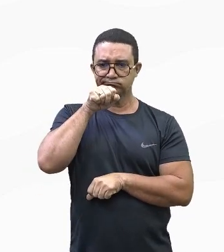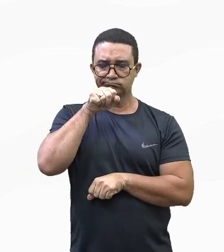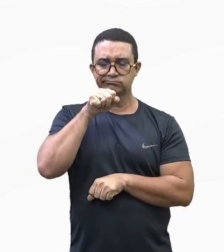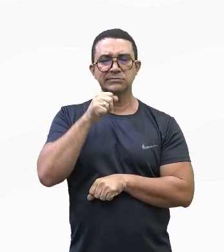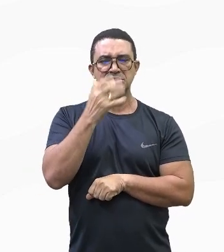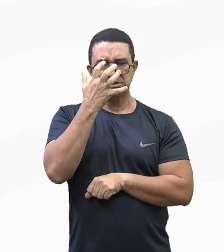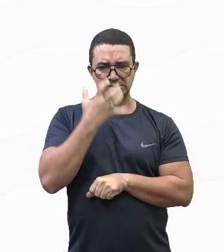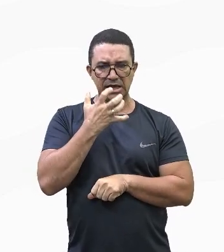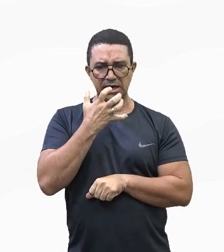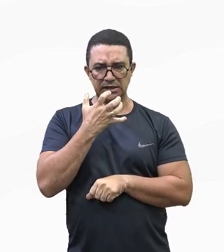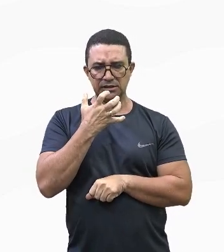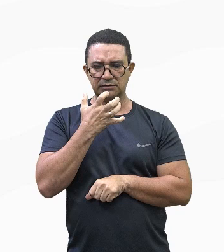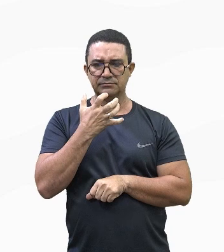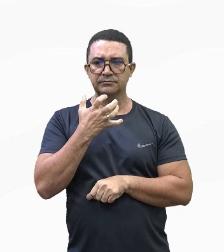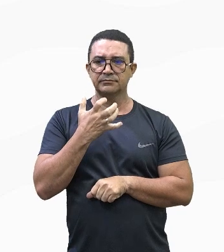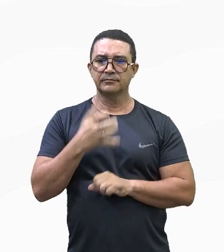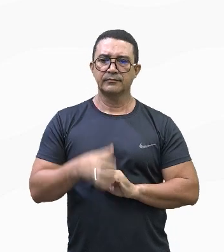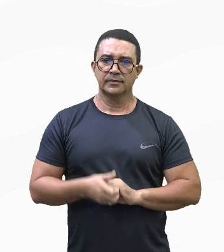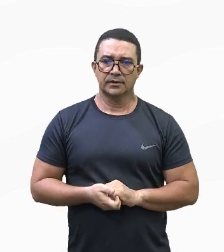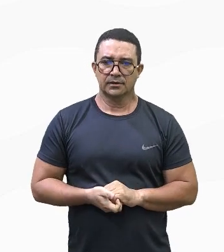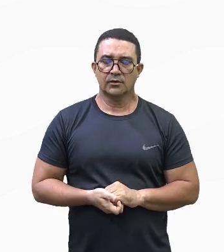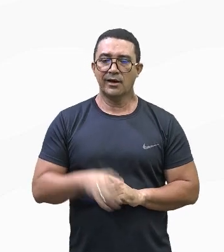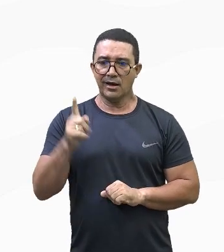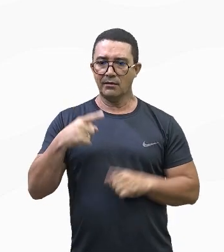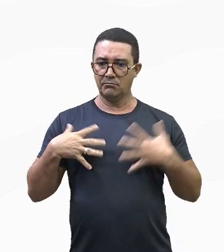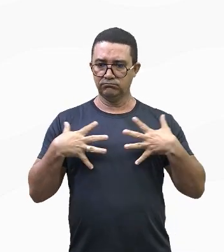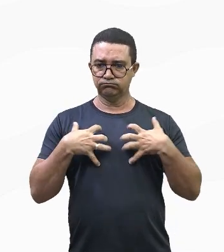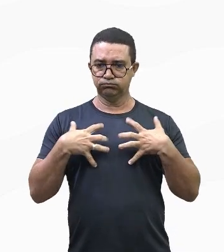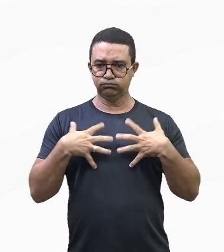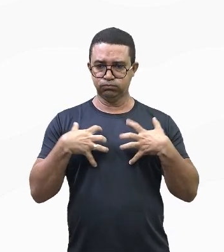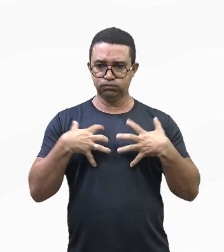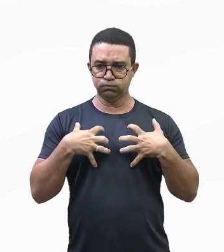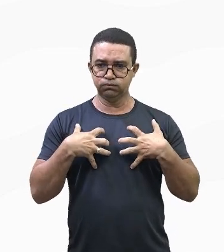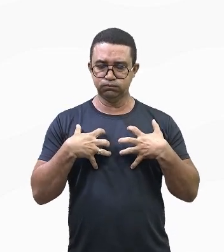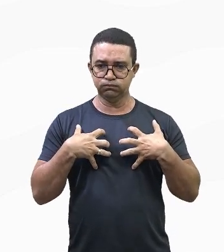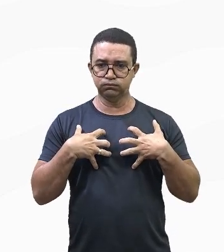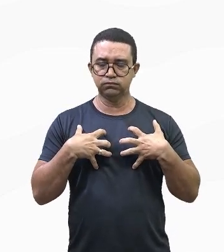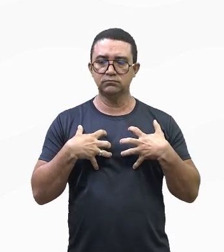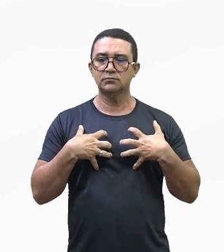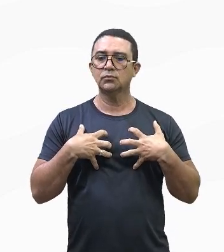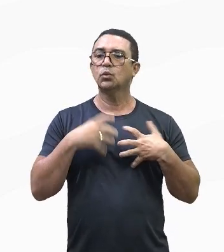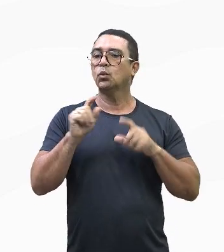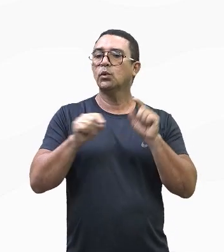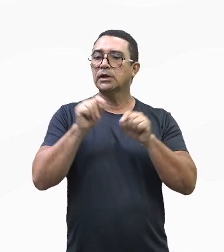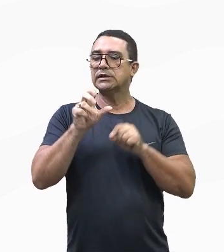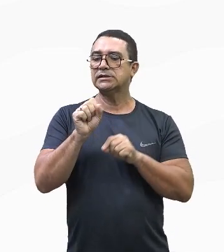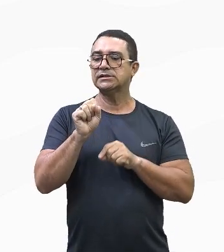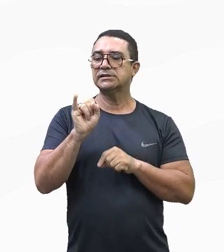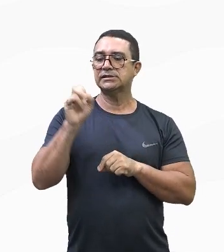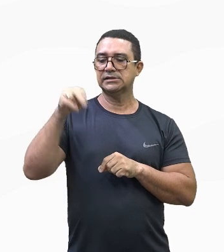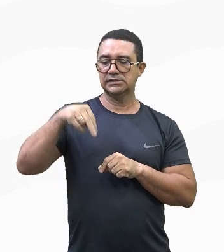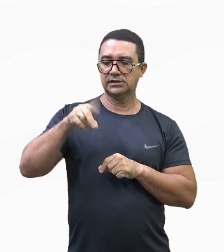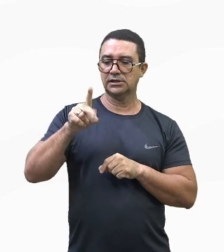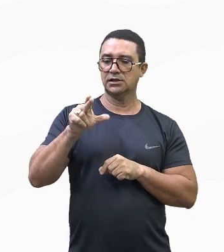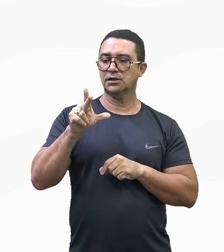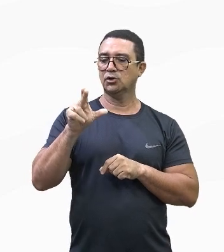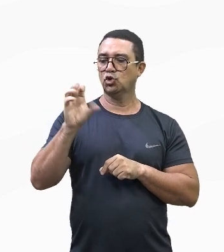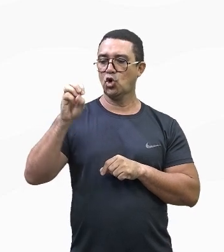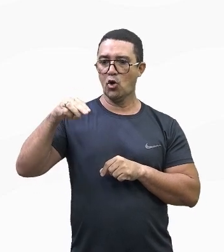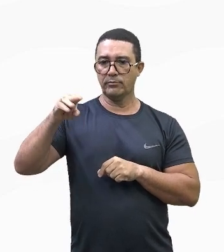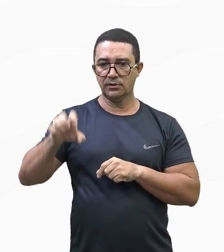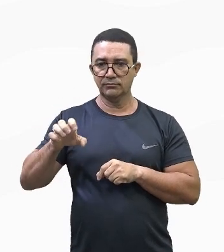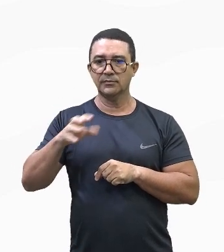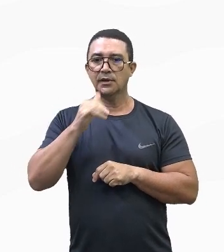DPOC, que é uma doença pulmonar obstrutiva crônica. Ela é uma síndrome clínica que compreende